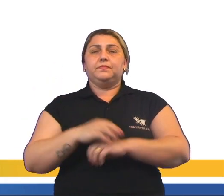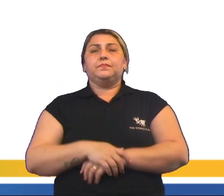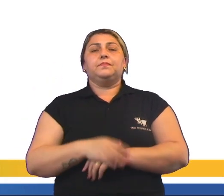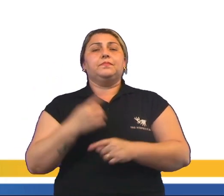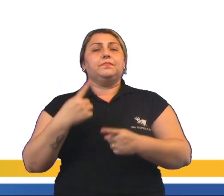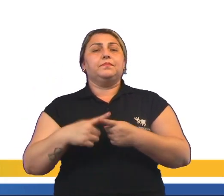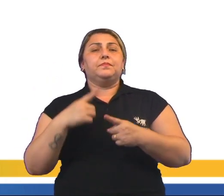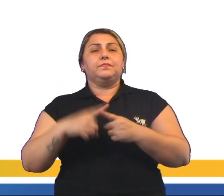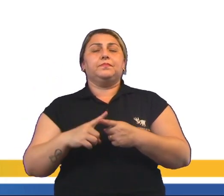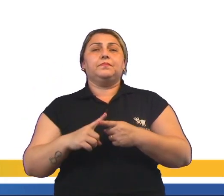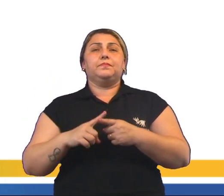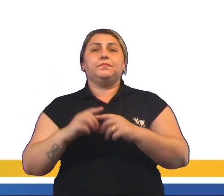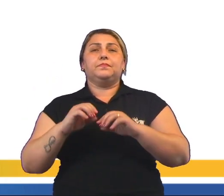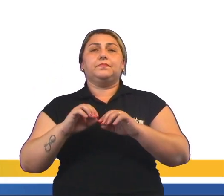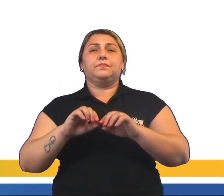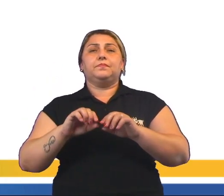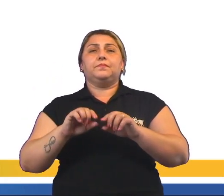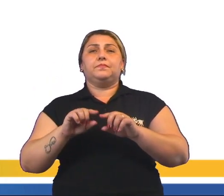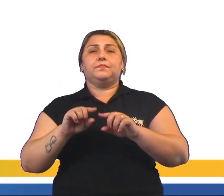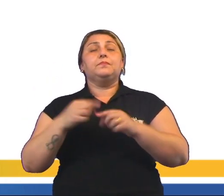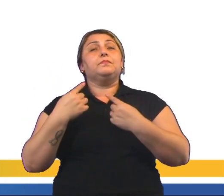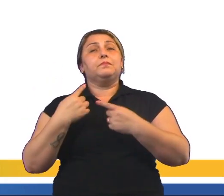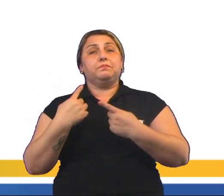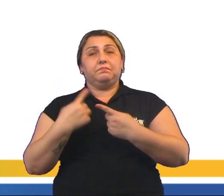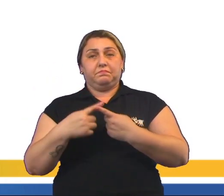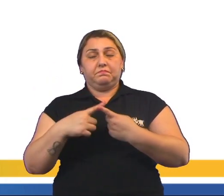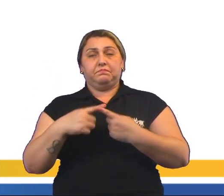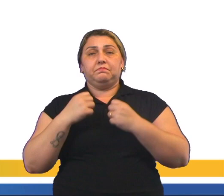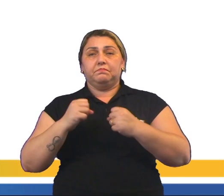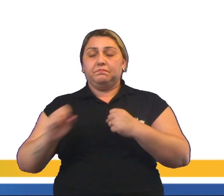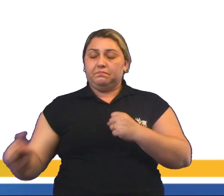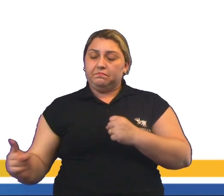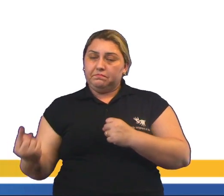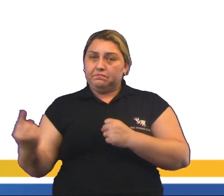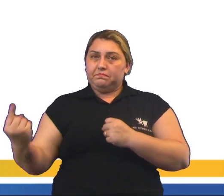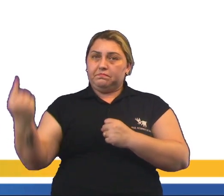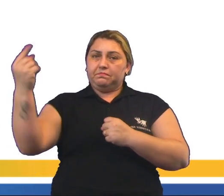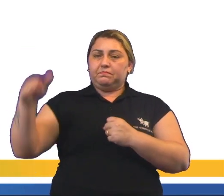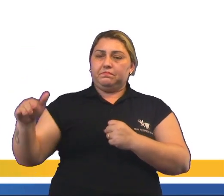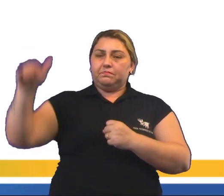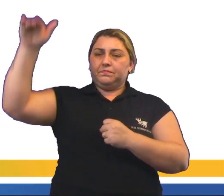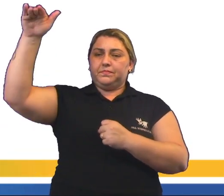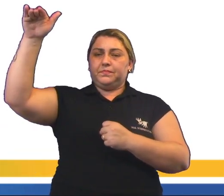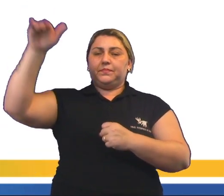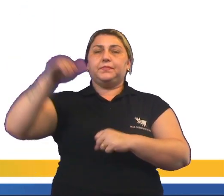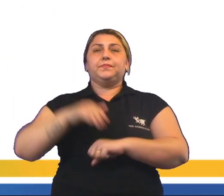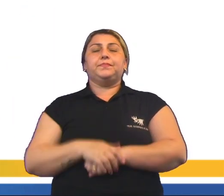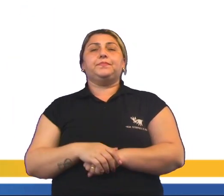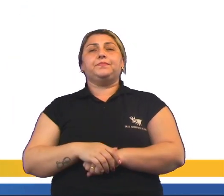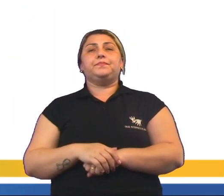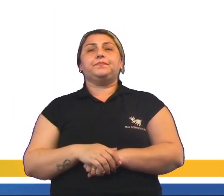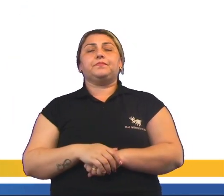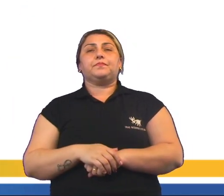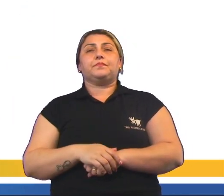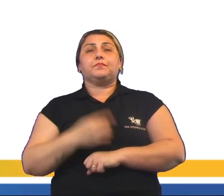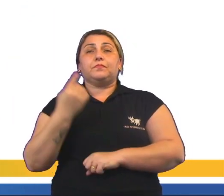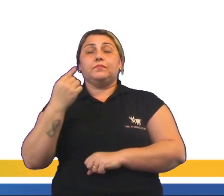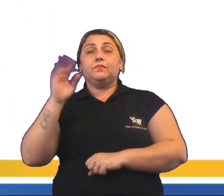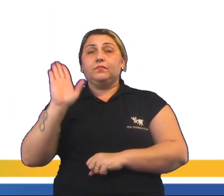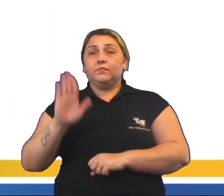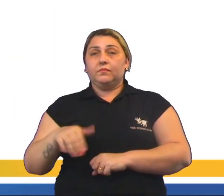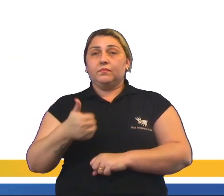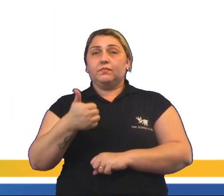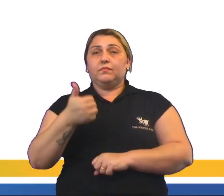aberto. Por que aberto? Porque ele pode crescer, né? Ele pode aumentar a altura dele. Aí o mínimo é 1,40